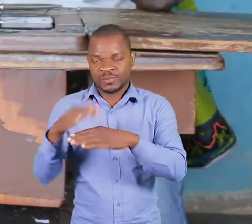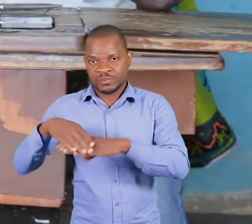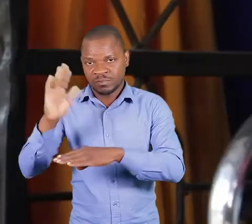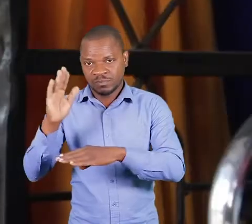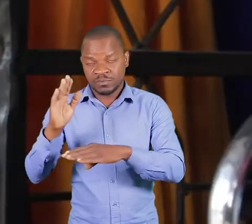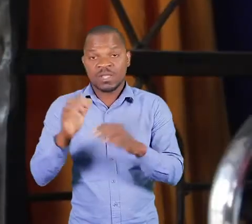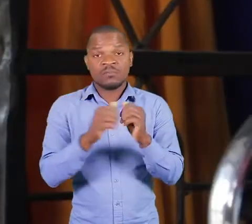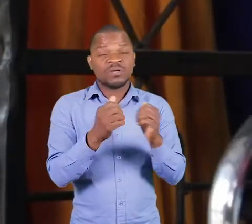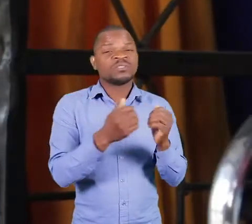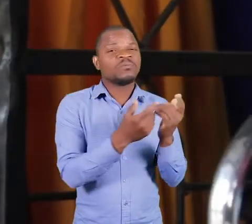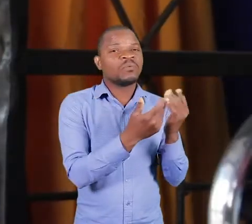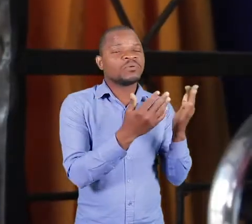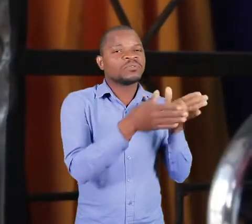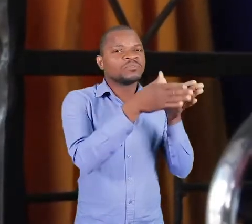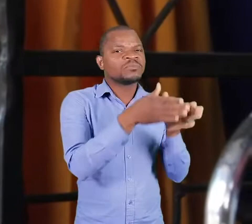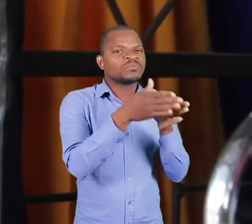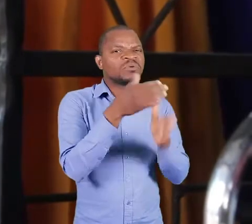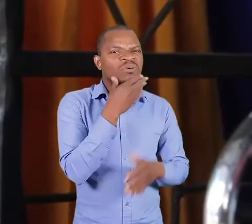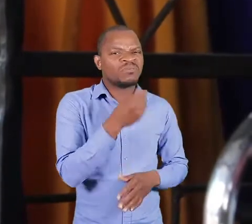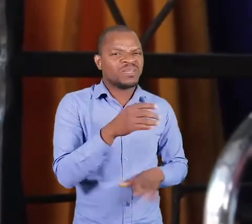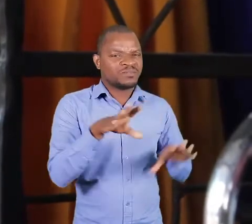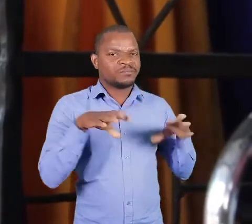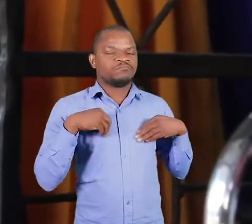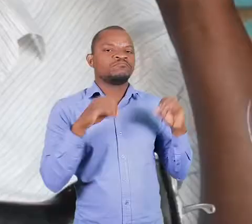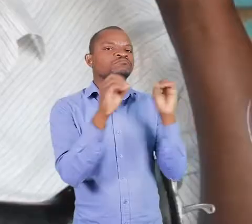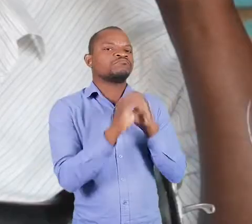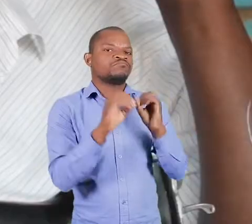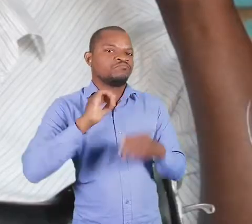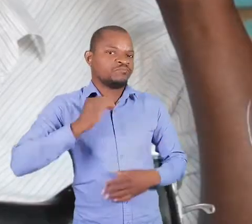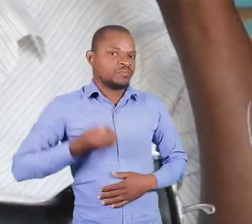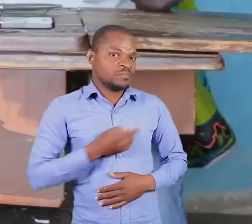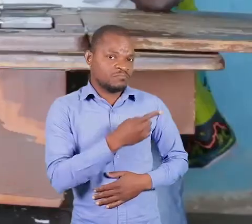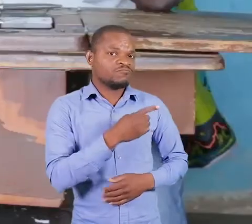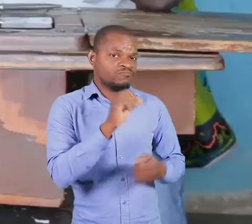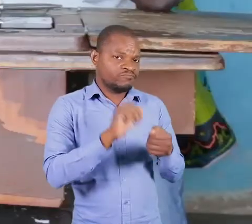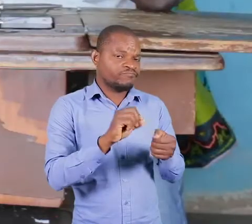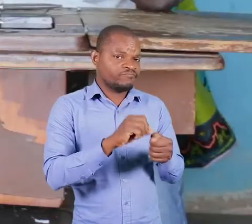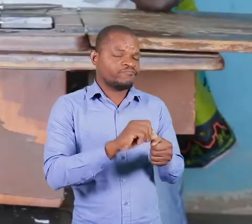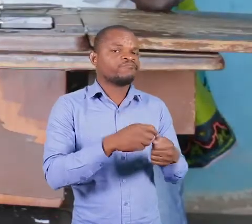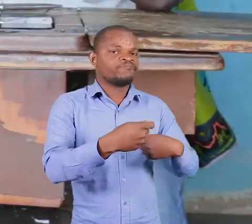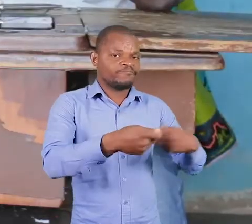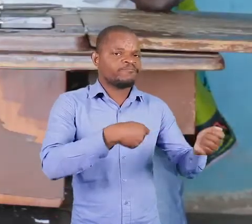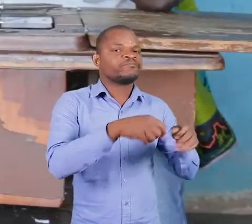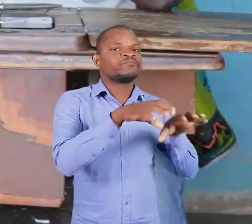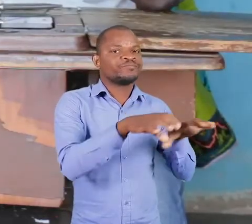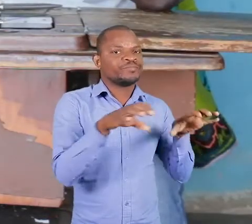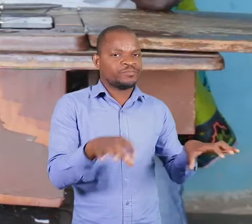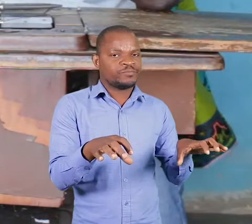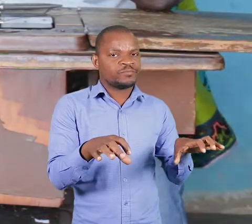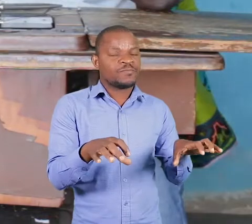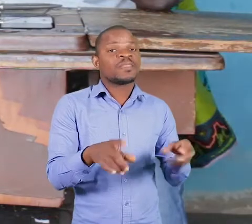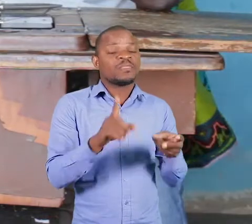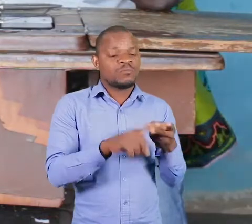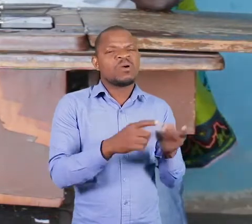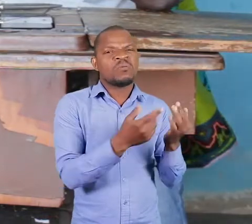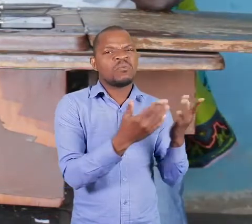comum, mas infelizmente muitos homens ainda não aceitam que suas esposas ou suas parceiras não aceitam que elas